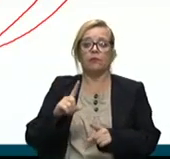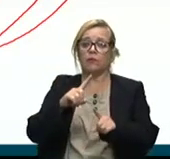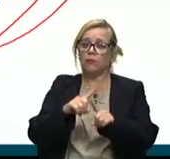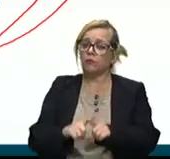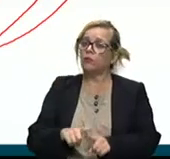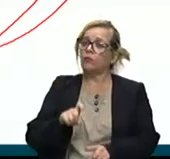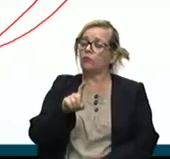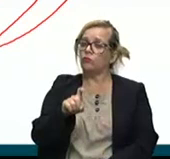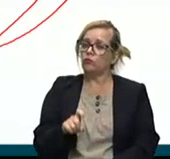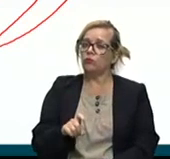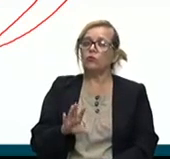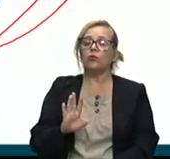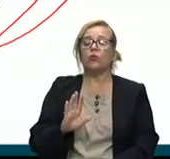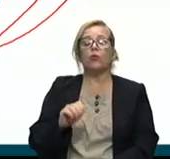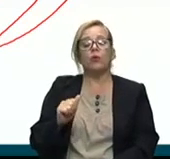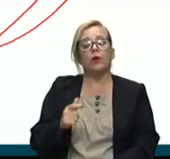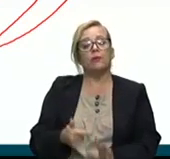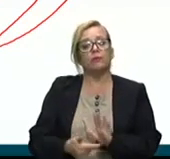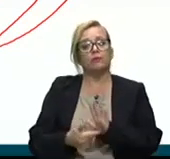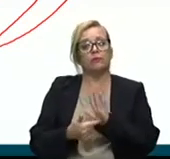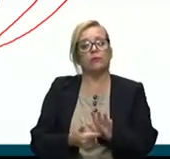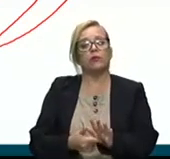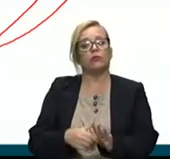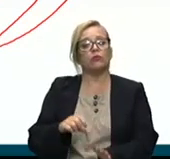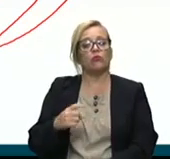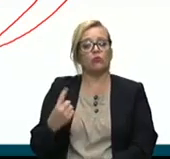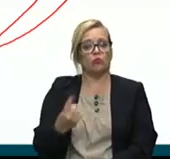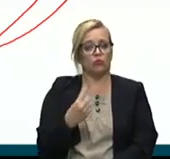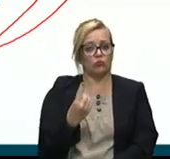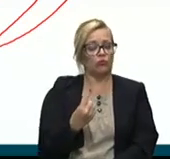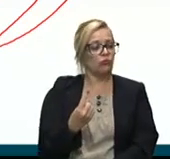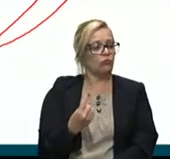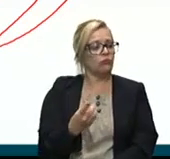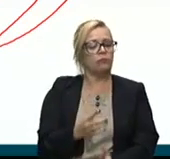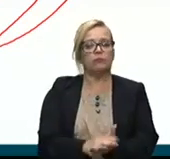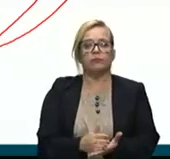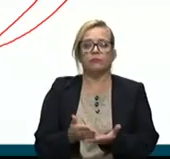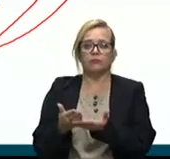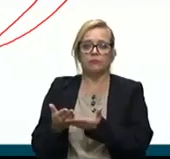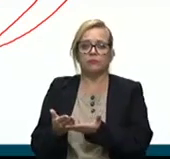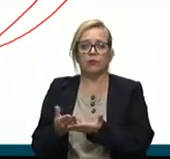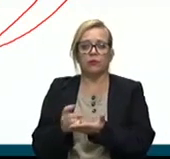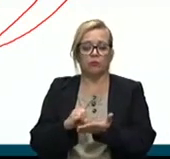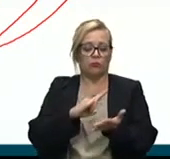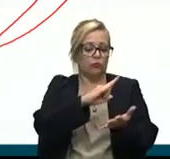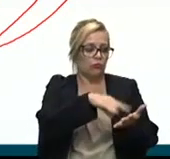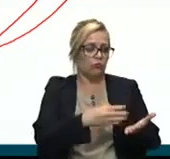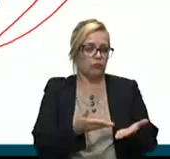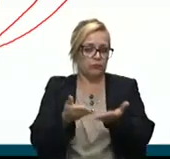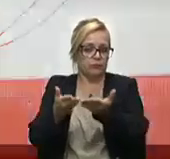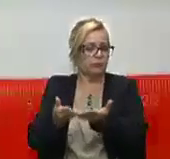o x. E o A é o que aparece sozinho. Acompanhe comigo na câmera de documentos.